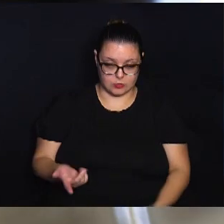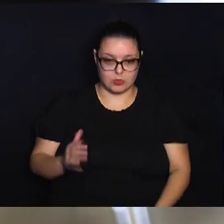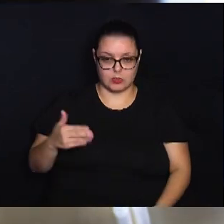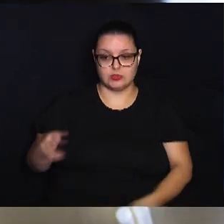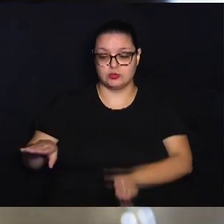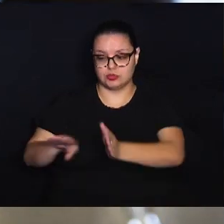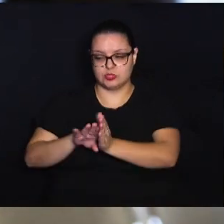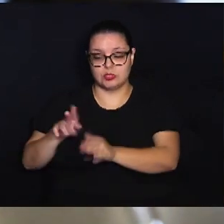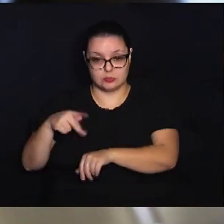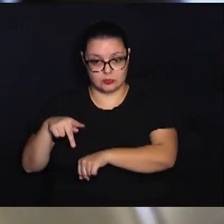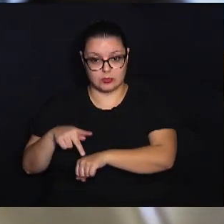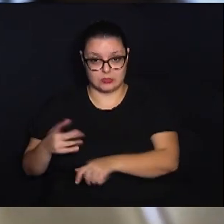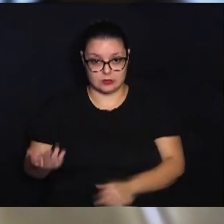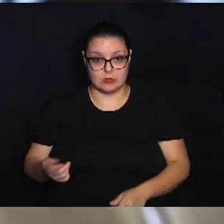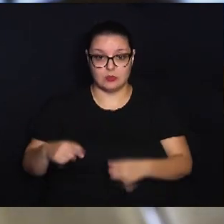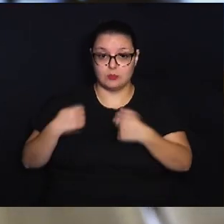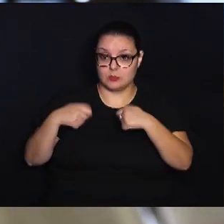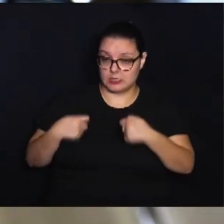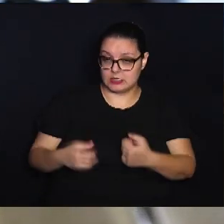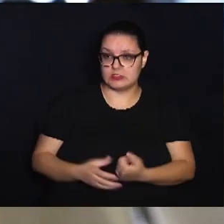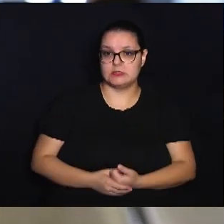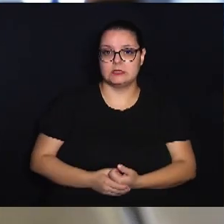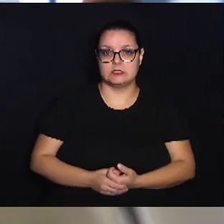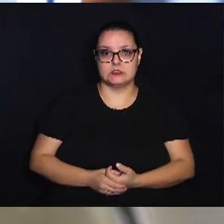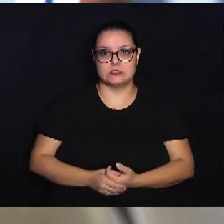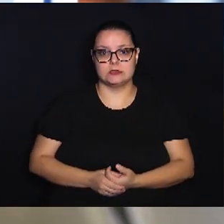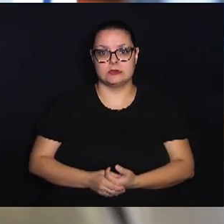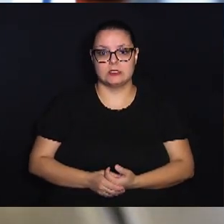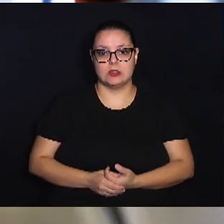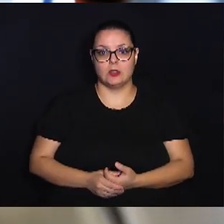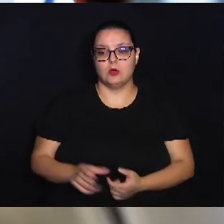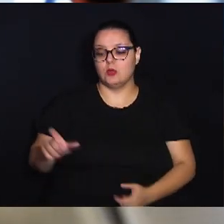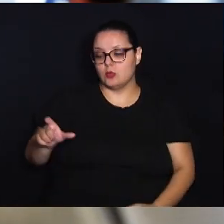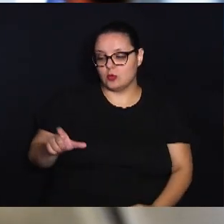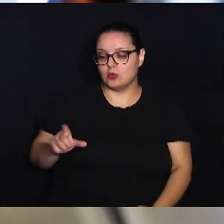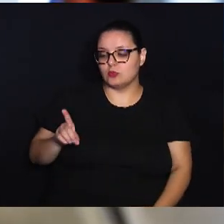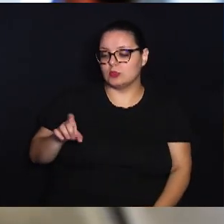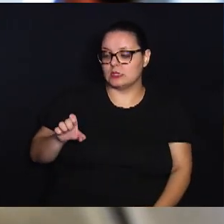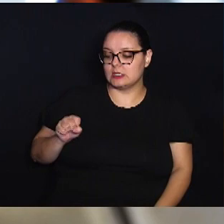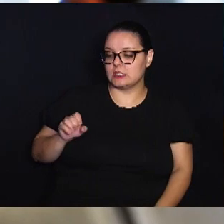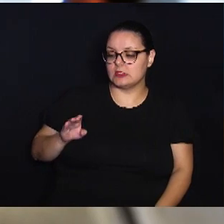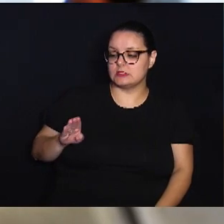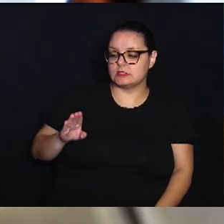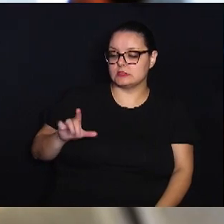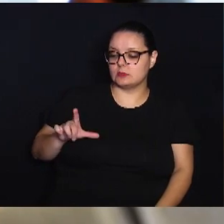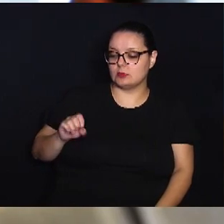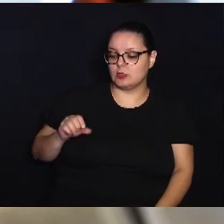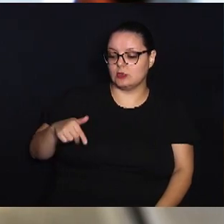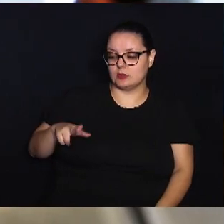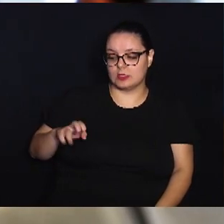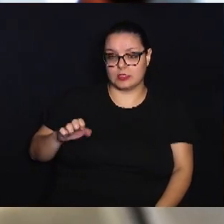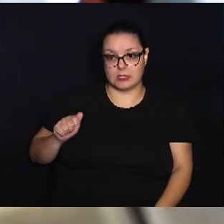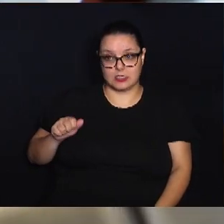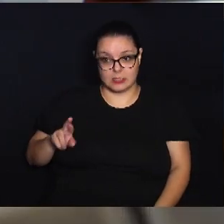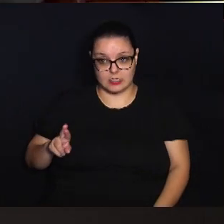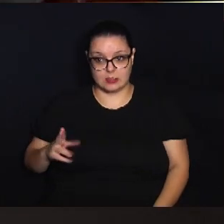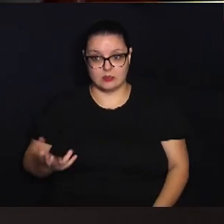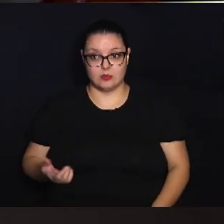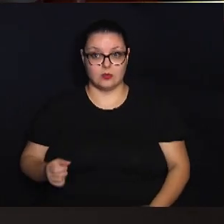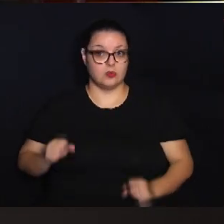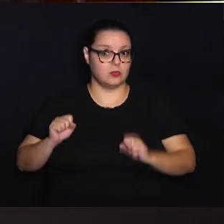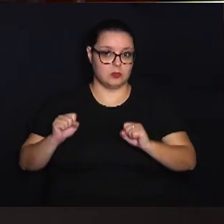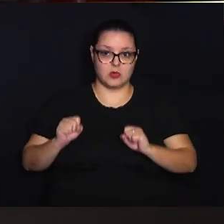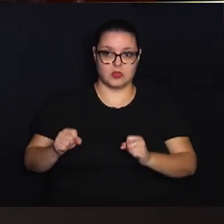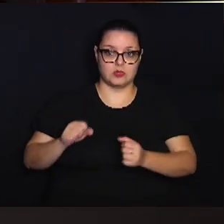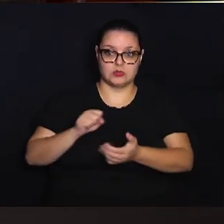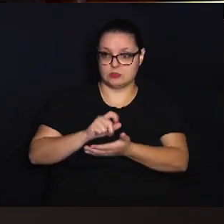quando você chegar no país. Você precisa desbloquear seu cartão, né, a sua operadora, o seu banco aqui antes de sair. Hoje